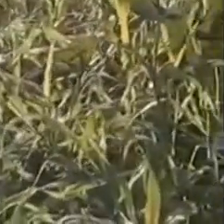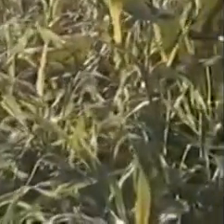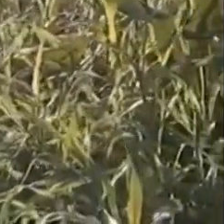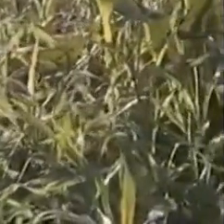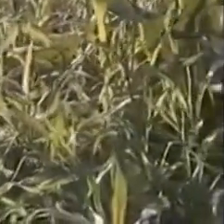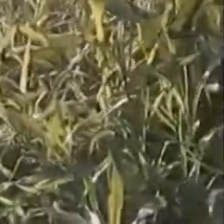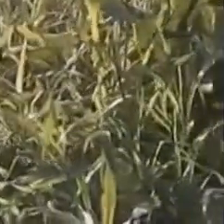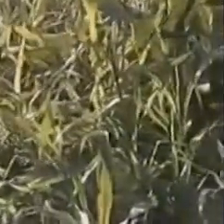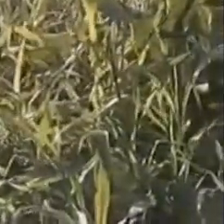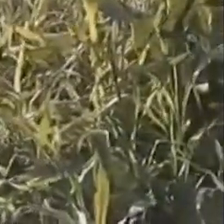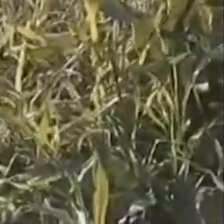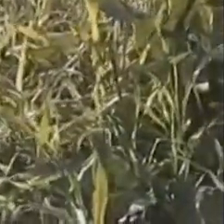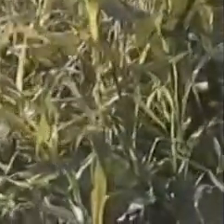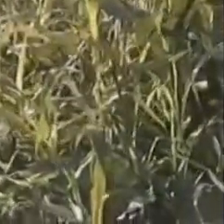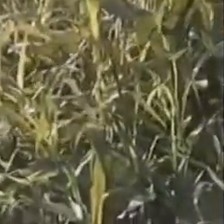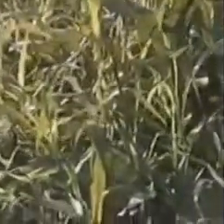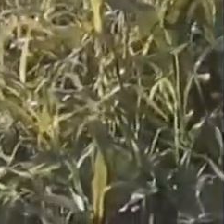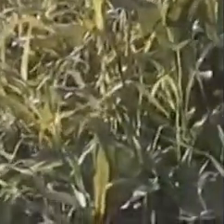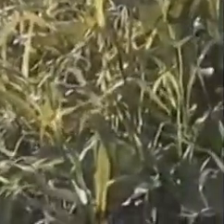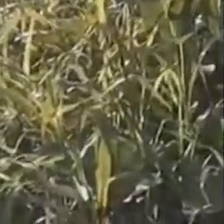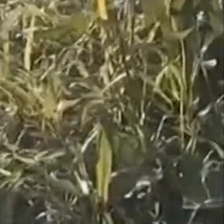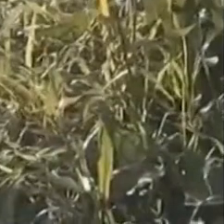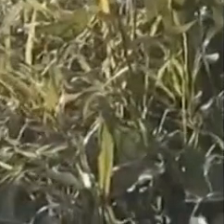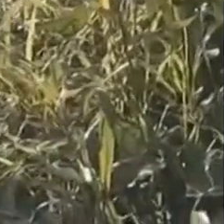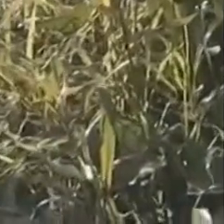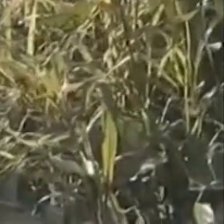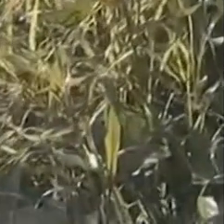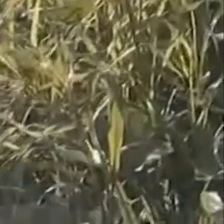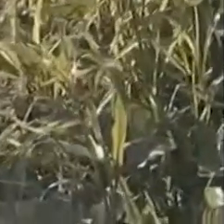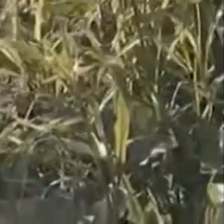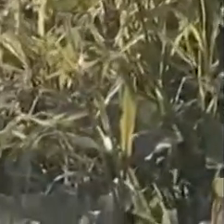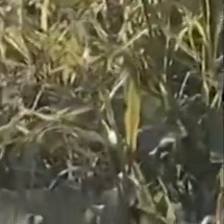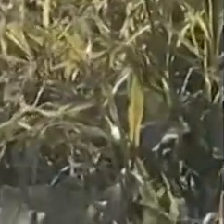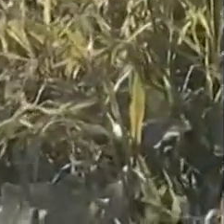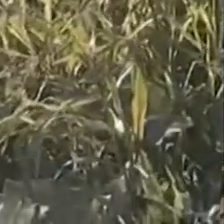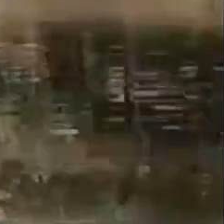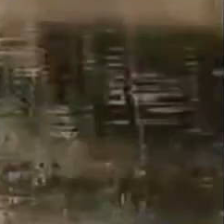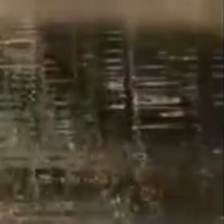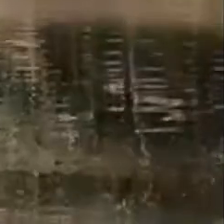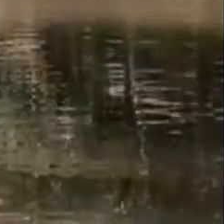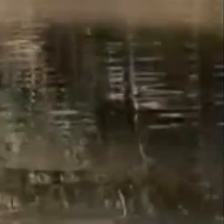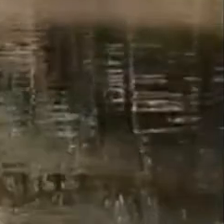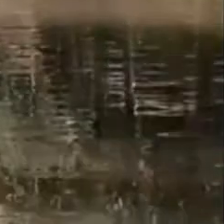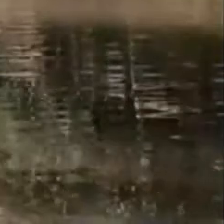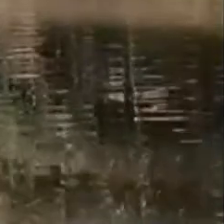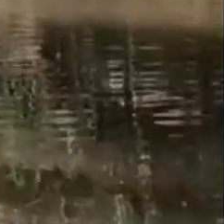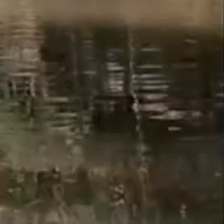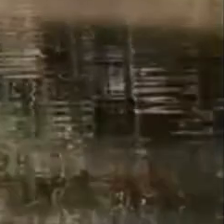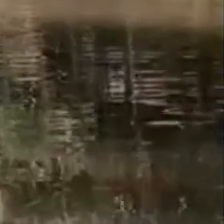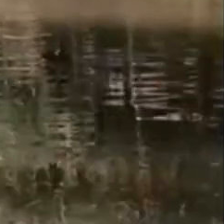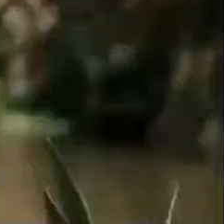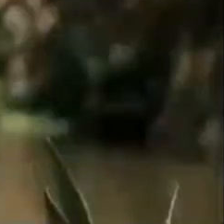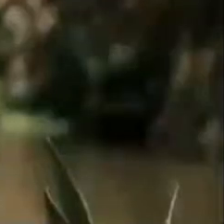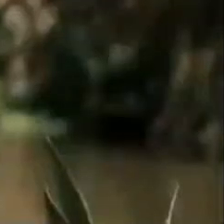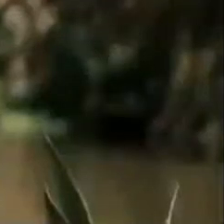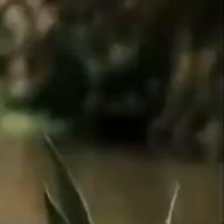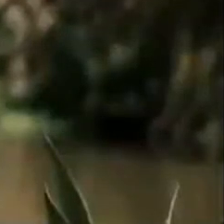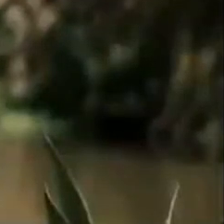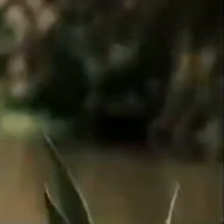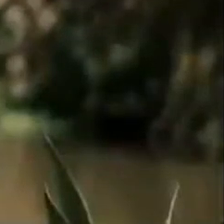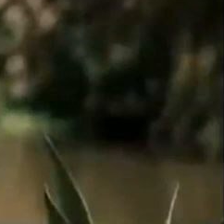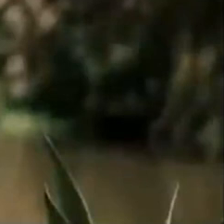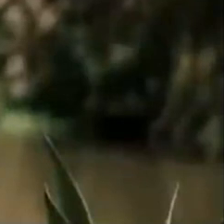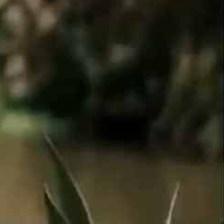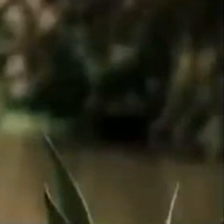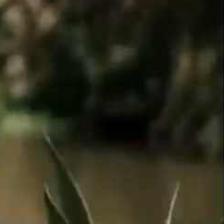distribução de alguns terrenos pelo crédito fundiário mas tá parado agora porque eles fizeram uma mudança na lei que o crédito fund dinário deixou de ser administ pelo